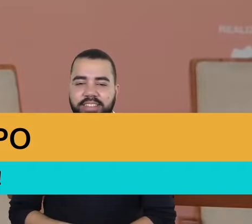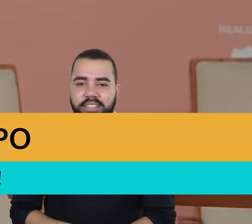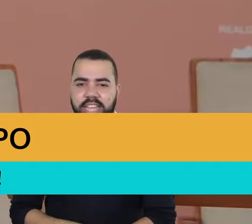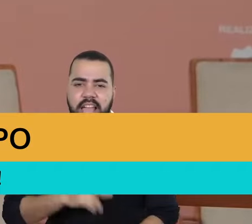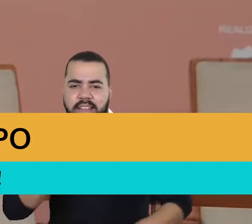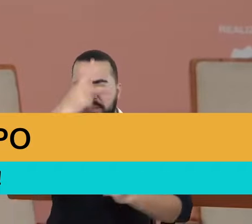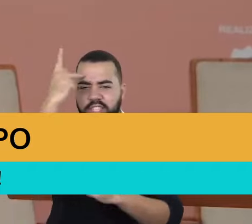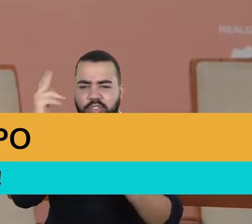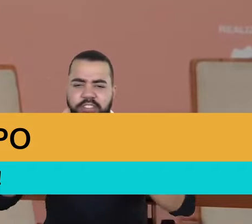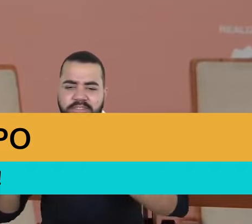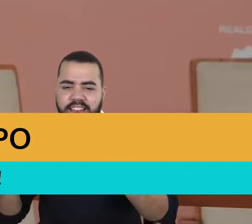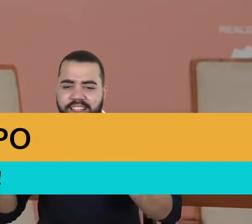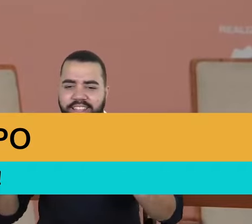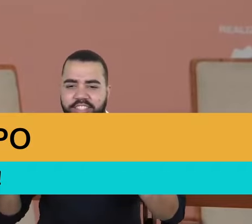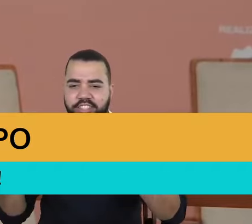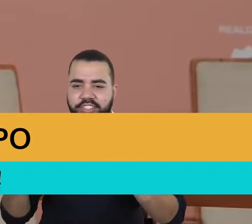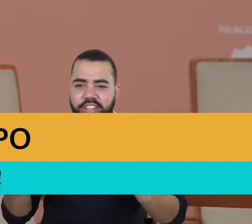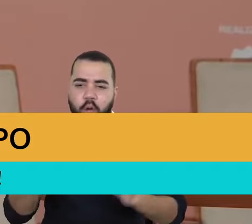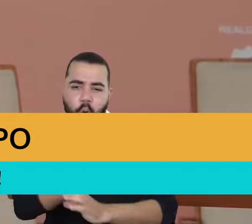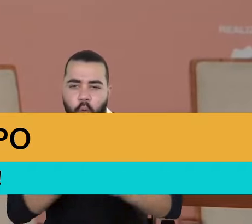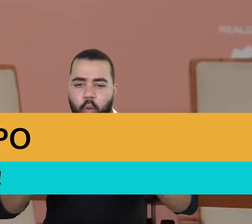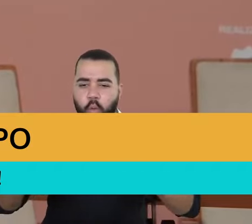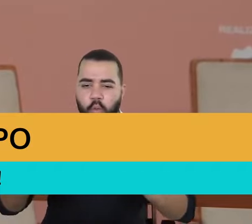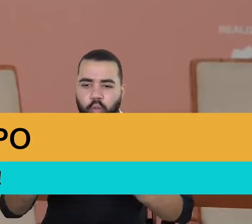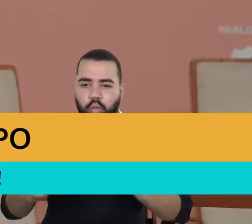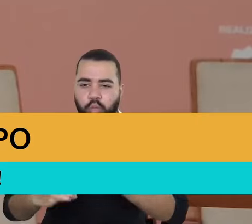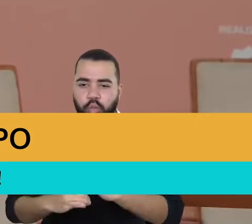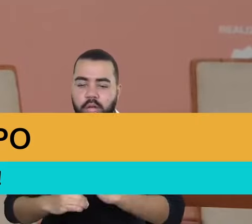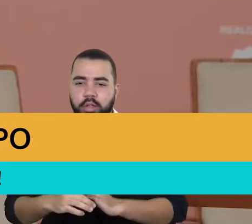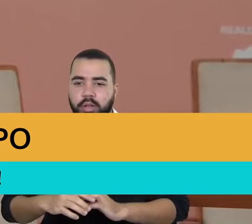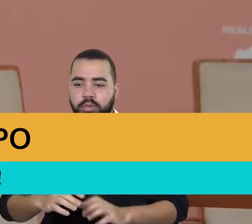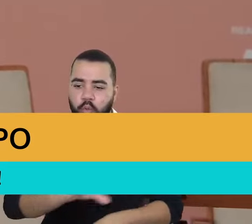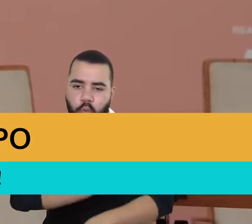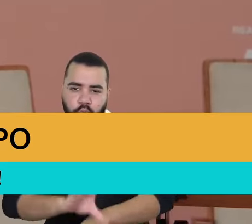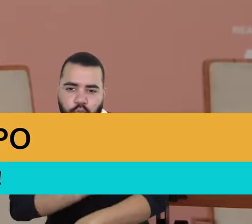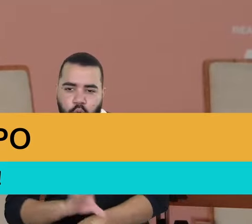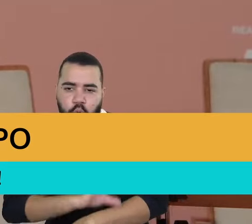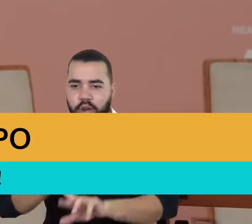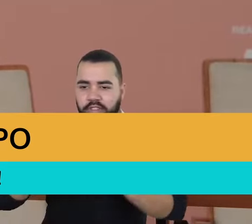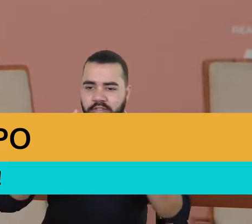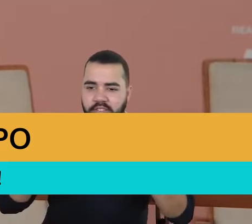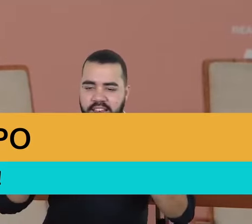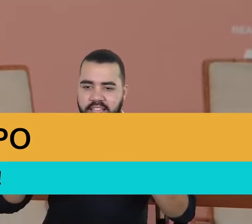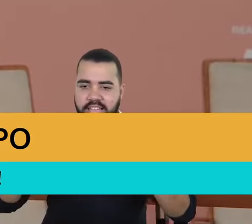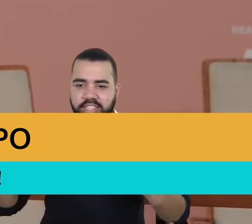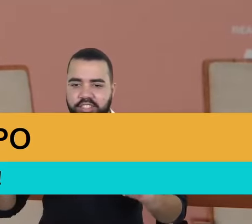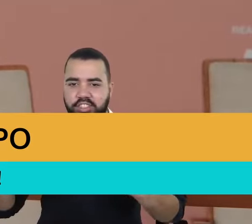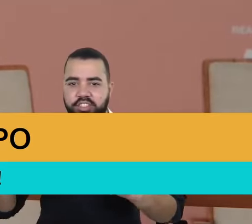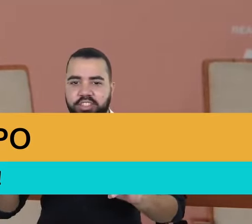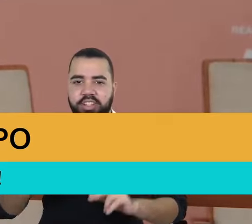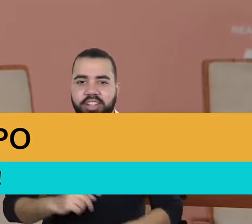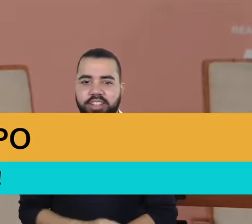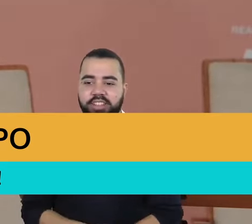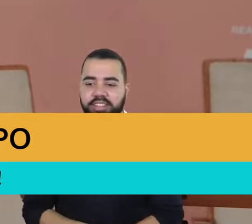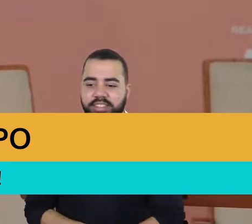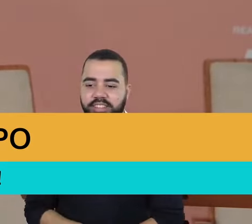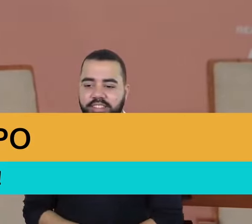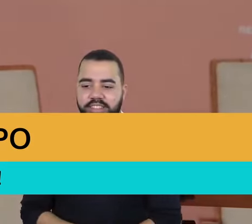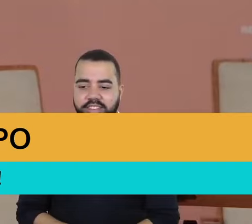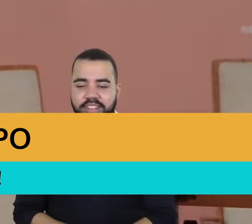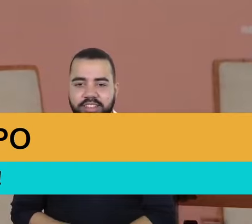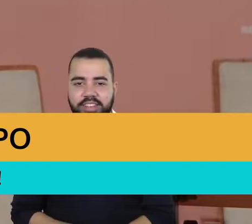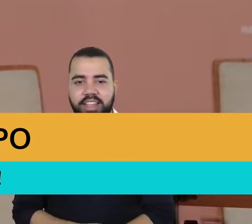diferente de jeito de falar. Uma cultura diferente. Uma religião diferente. Normalmente a gente, isso aqui não faz